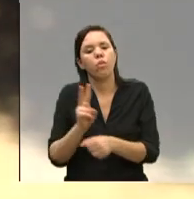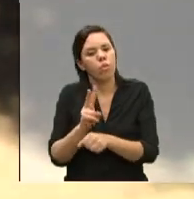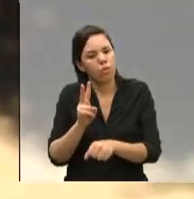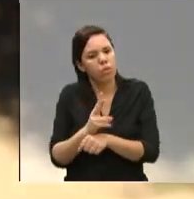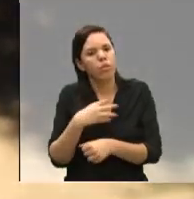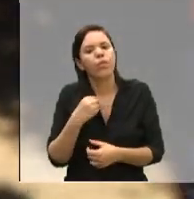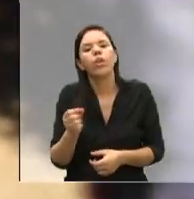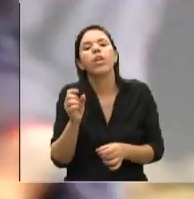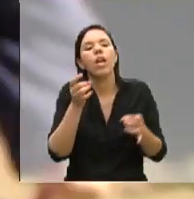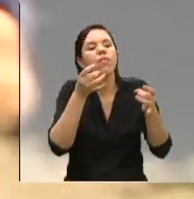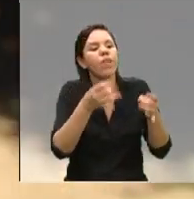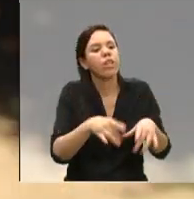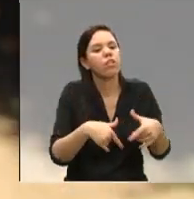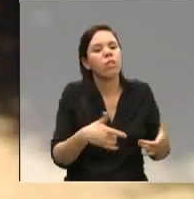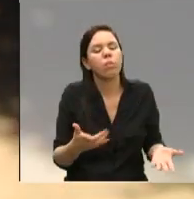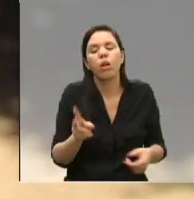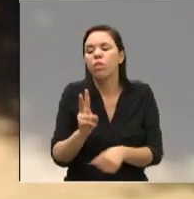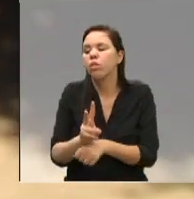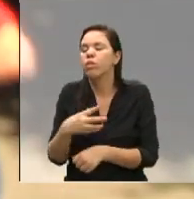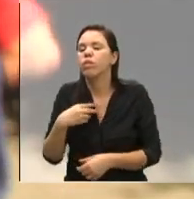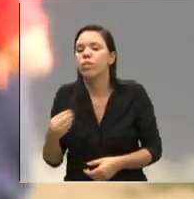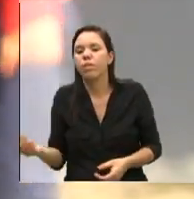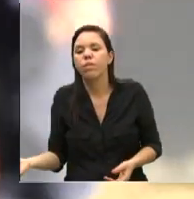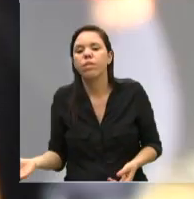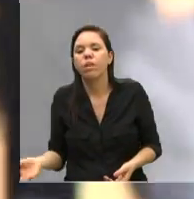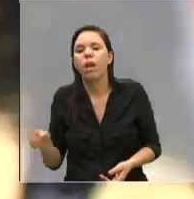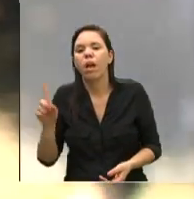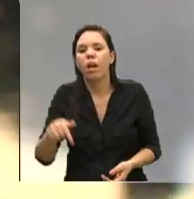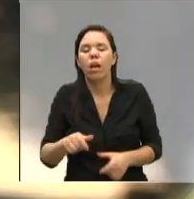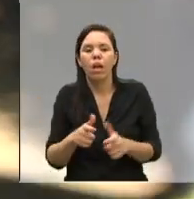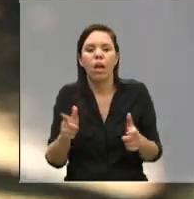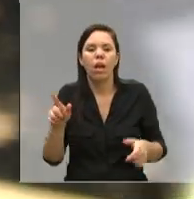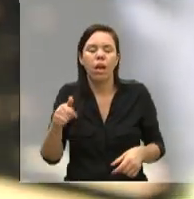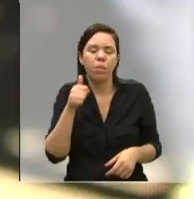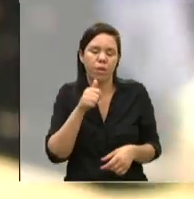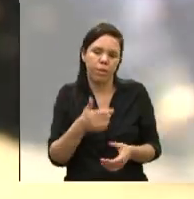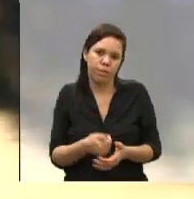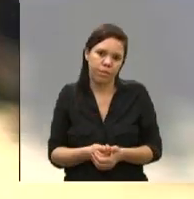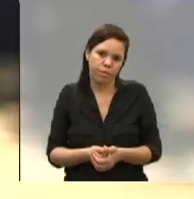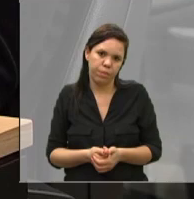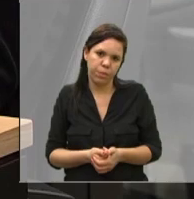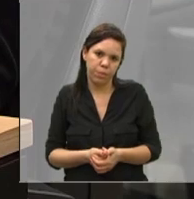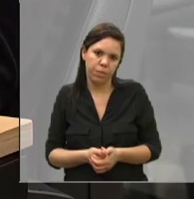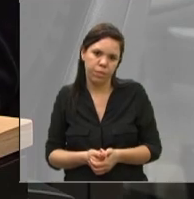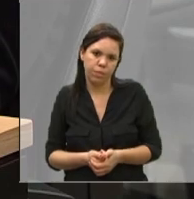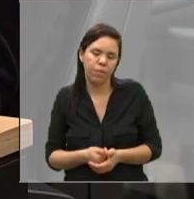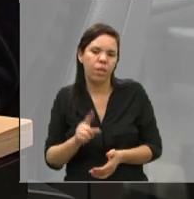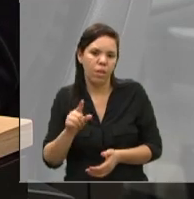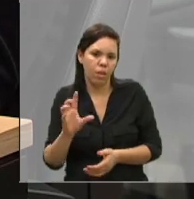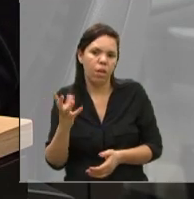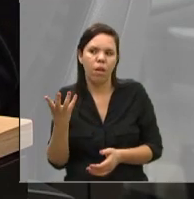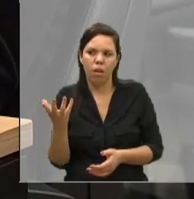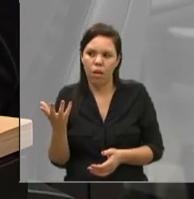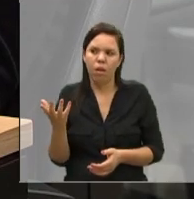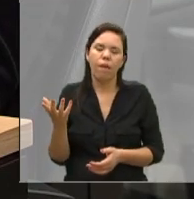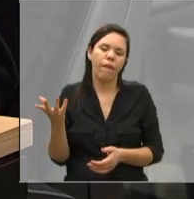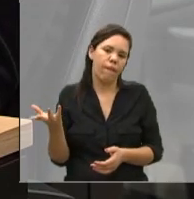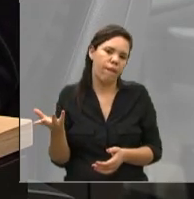filho. Quem vai largar o emprego para cuidar dos filhos? Geralmente é a mulher. E isso tudo acontece, isso